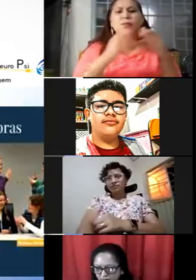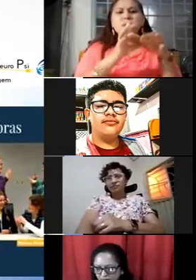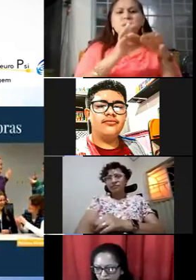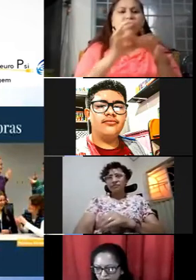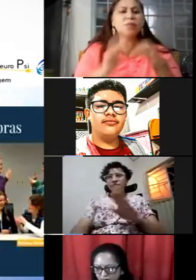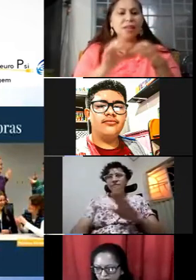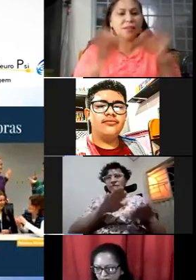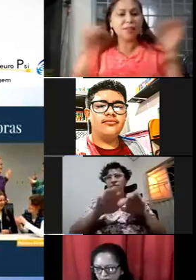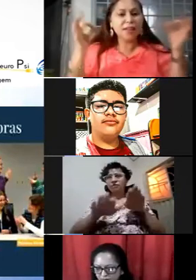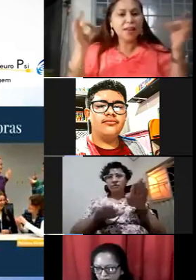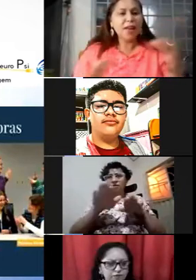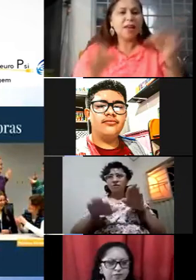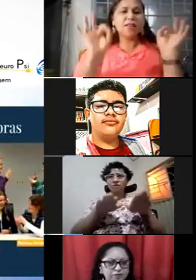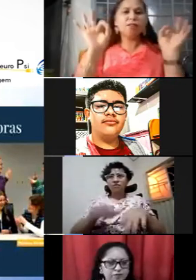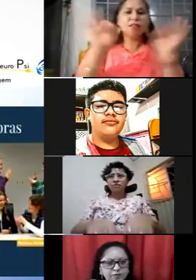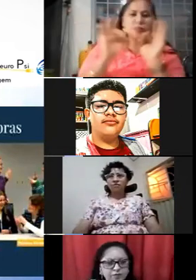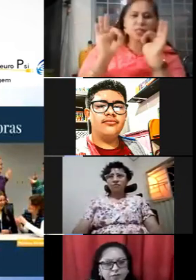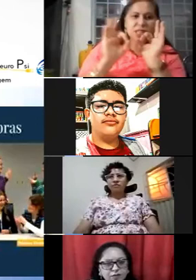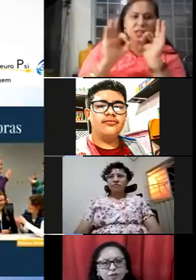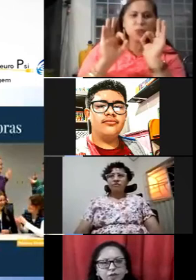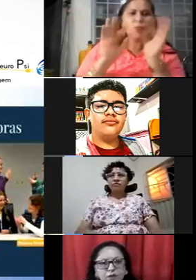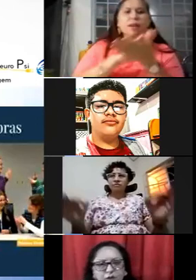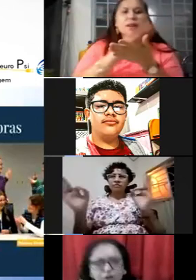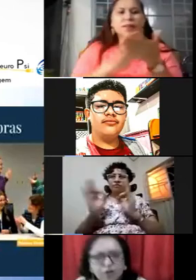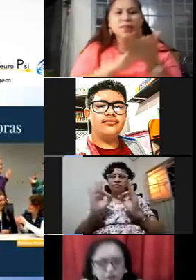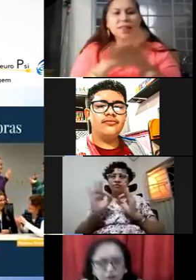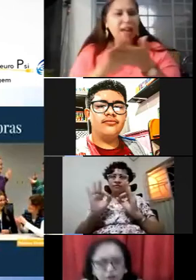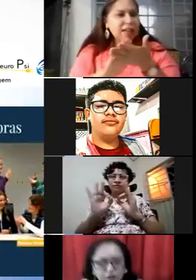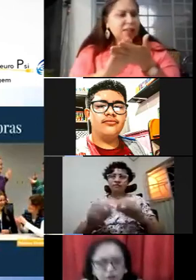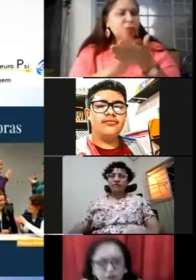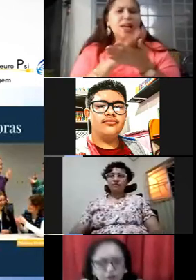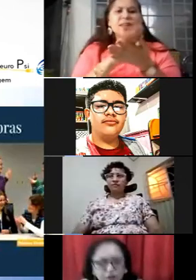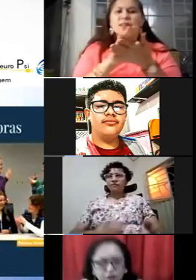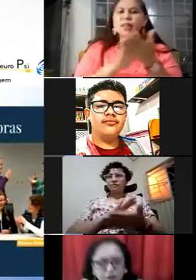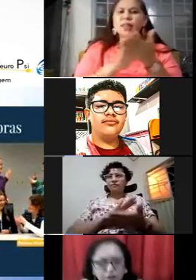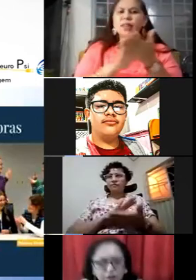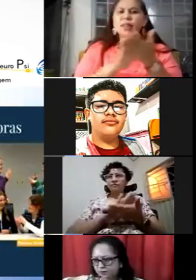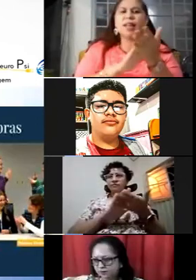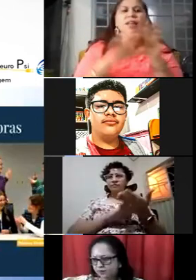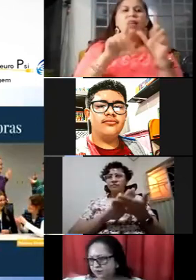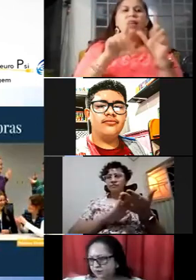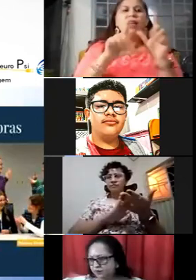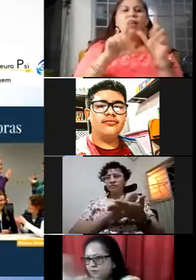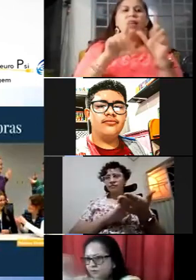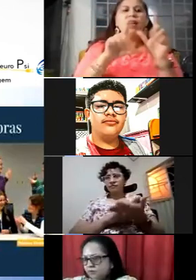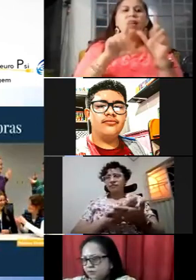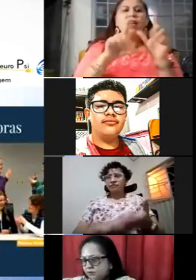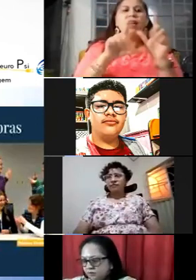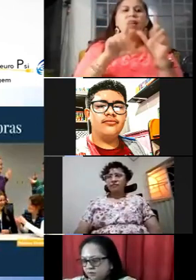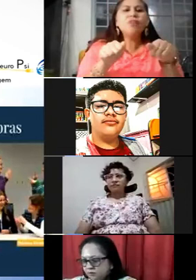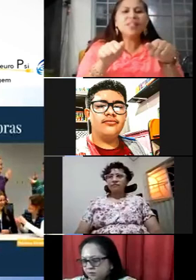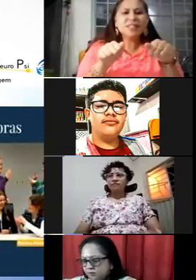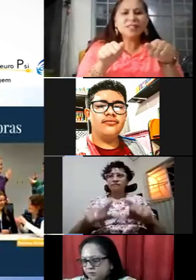do contexto certo, né? A derivação zero, de nada, o nada, não tem nada, ou